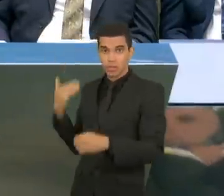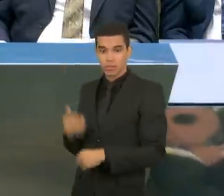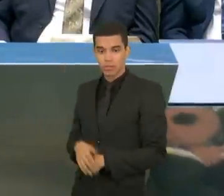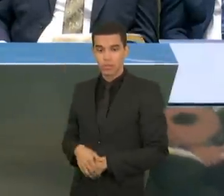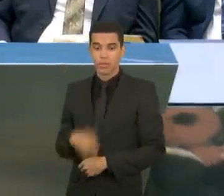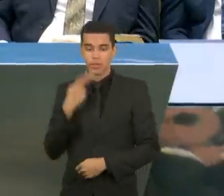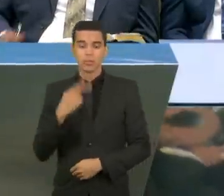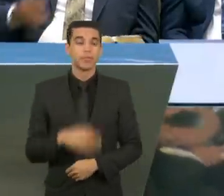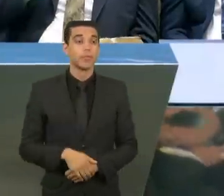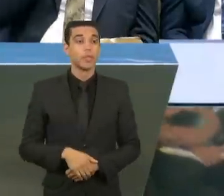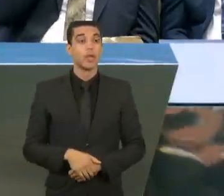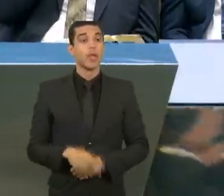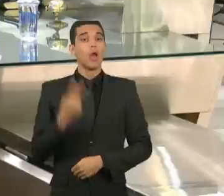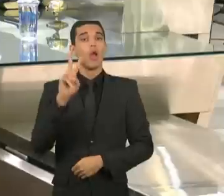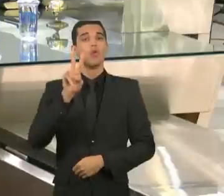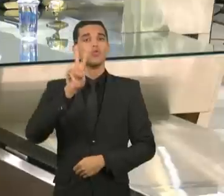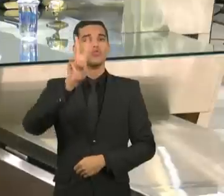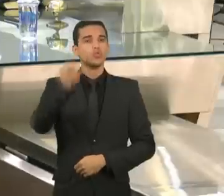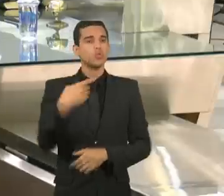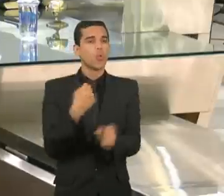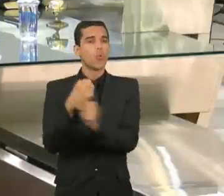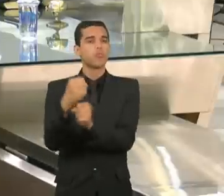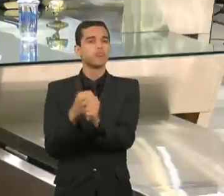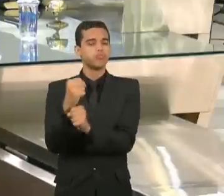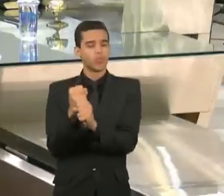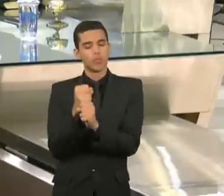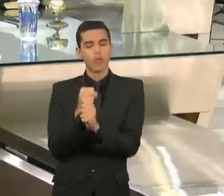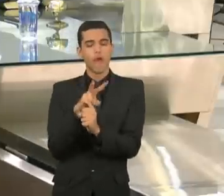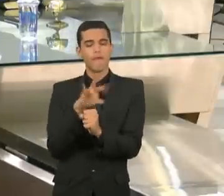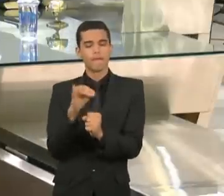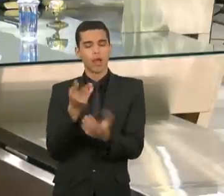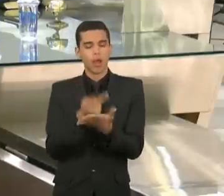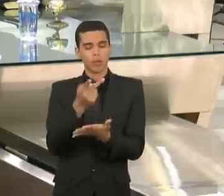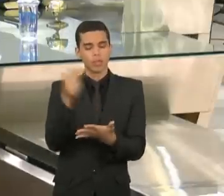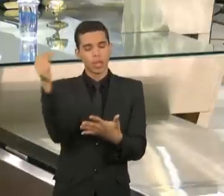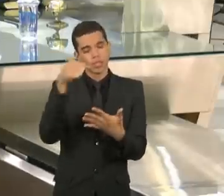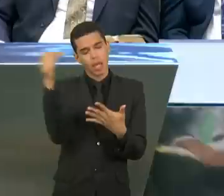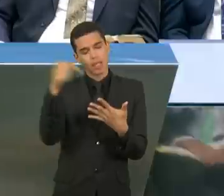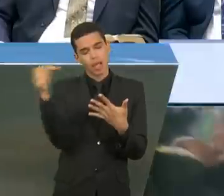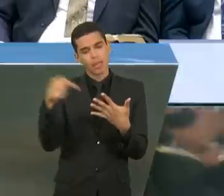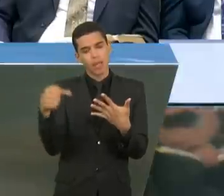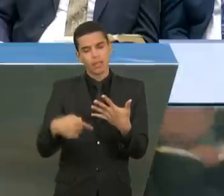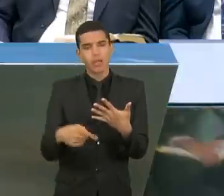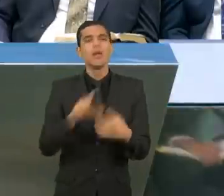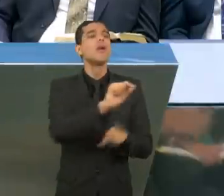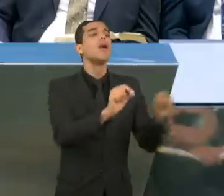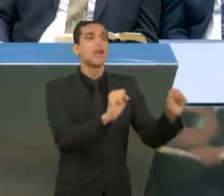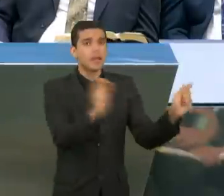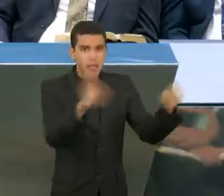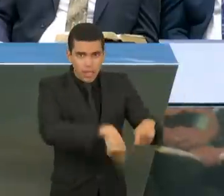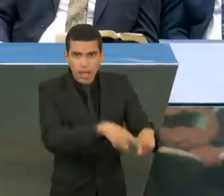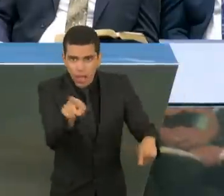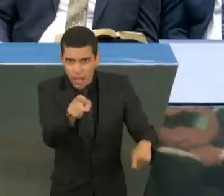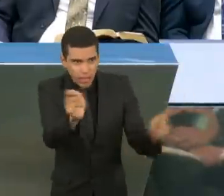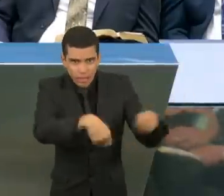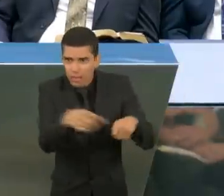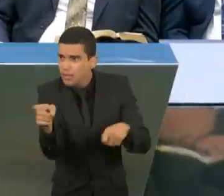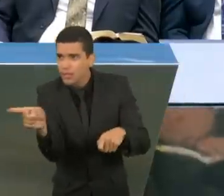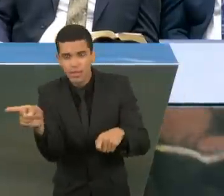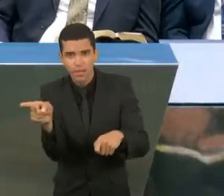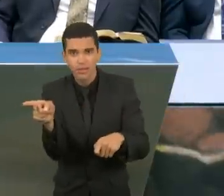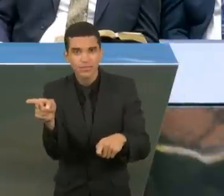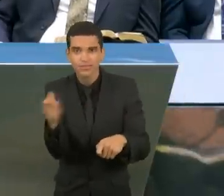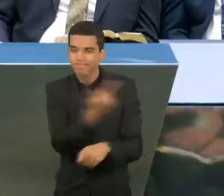daqui a 2000 anos vai acontecer isso, isso, isso, isso. Quem pode fazer isso? Quem pode fazer